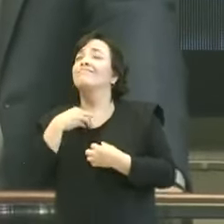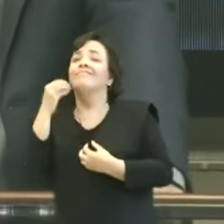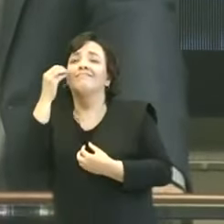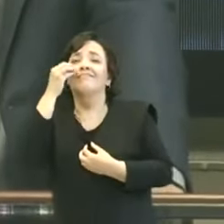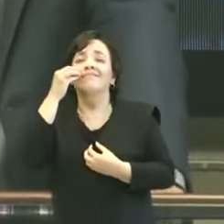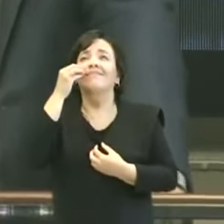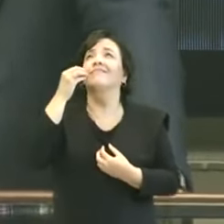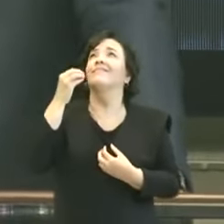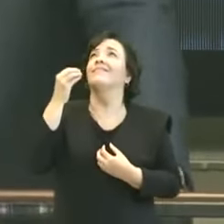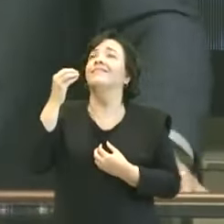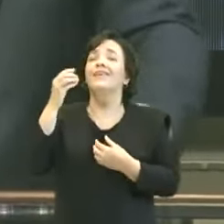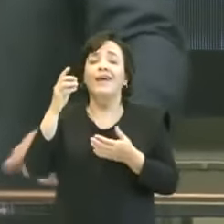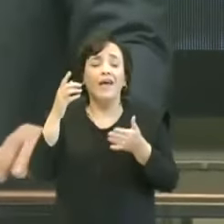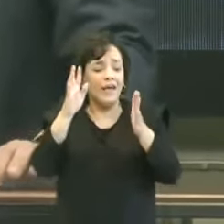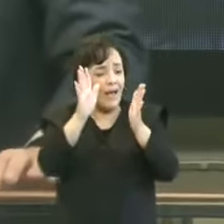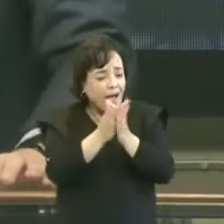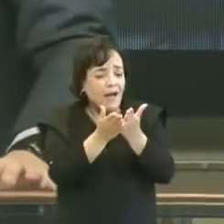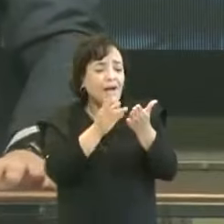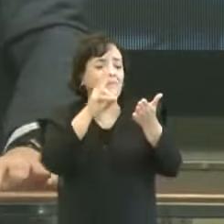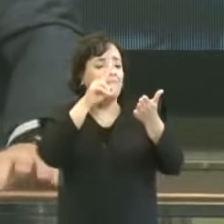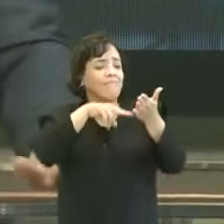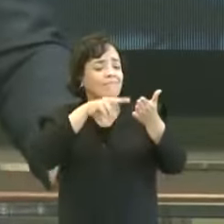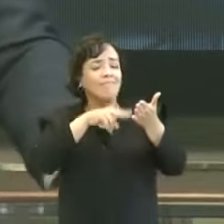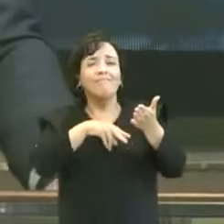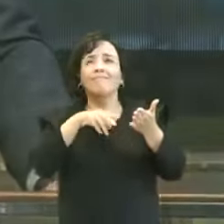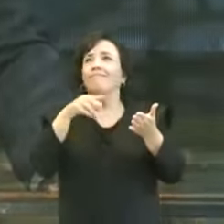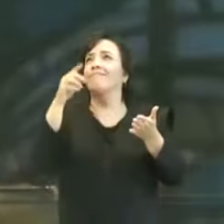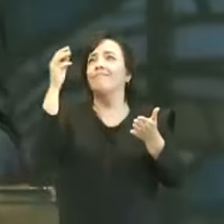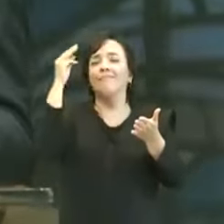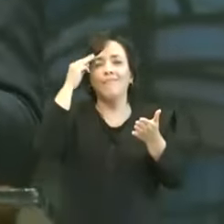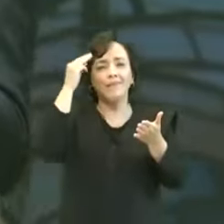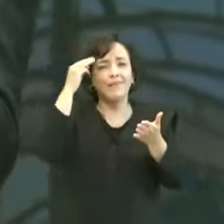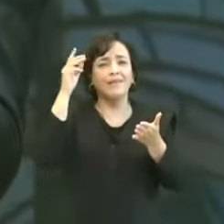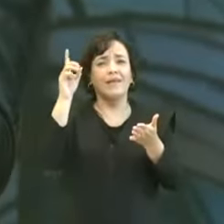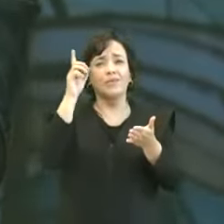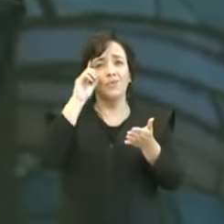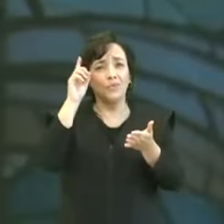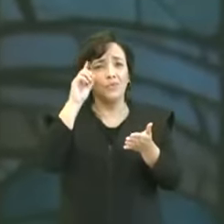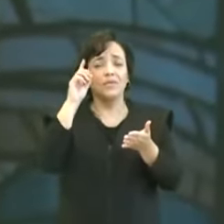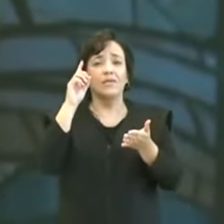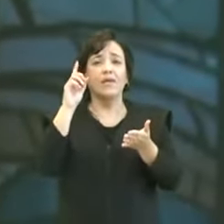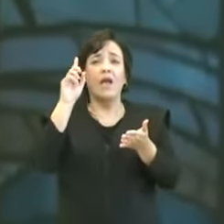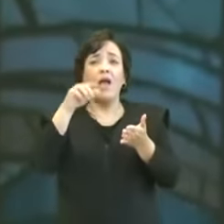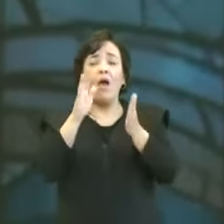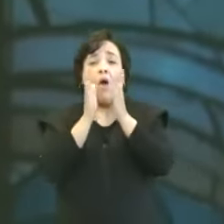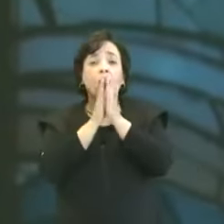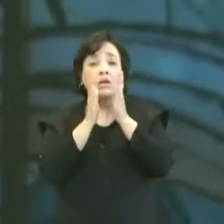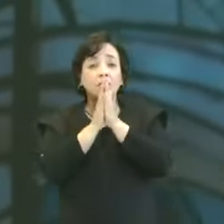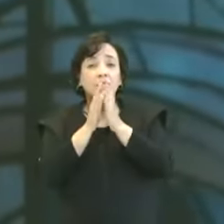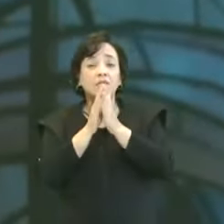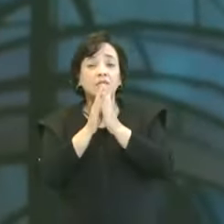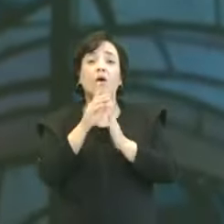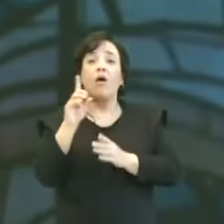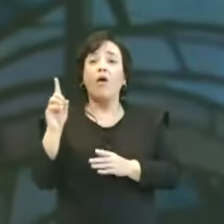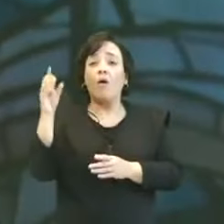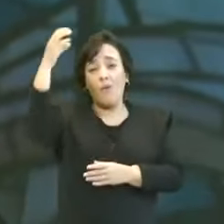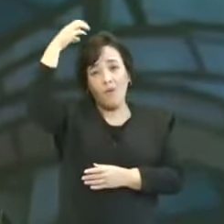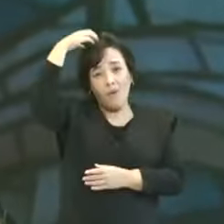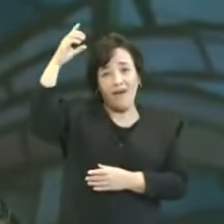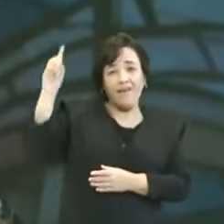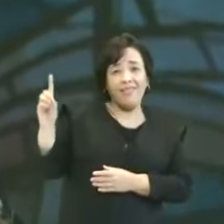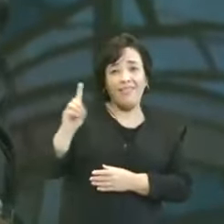e meditar no seu templo. Essa é uma oração que Davi fez, pedindo